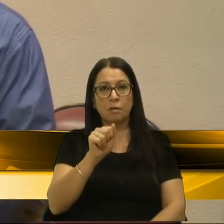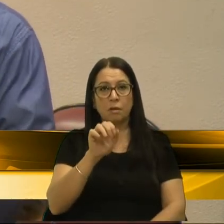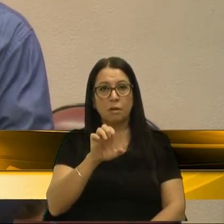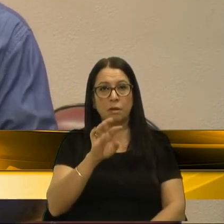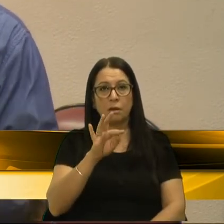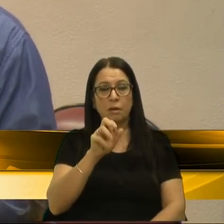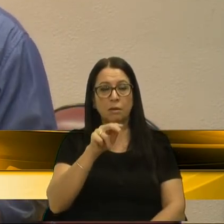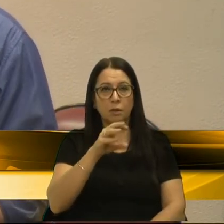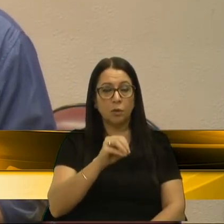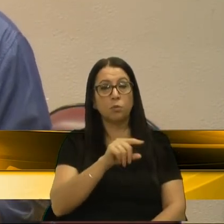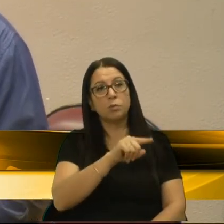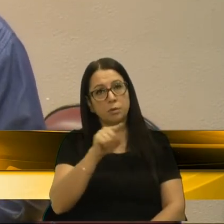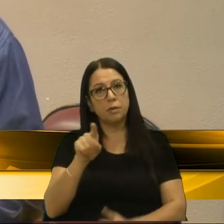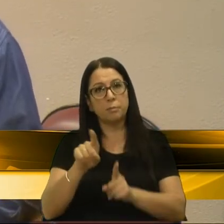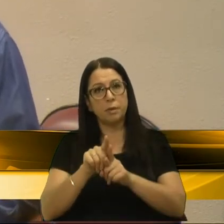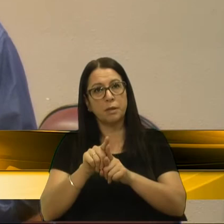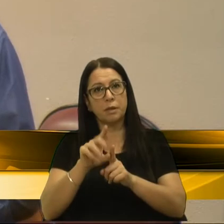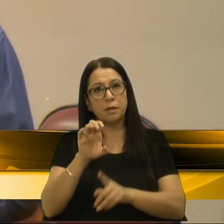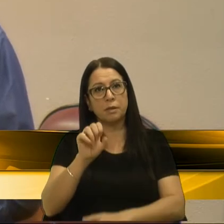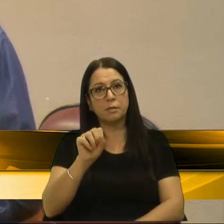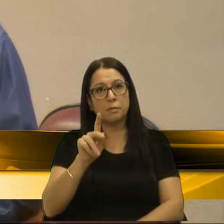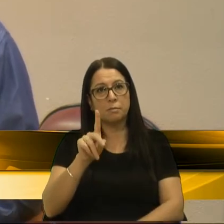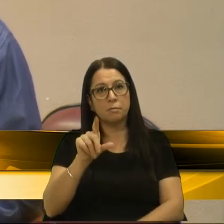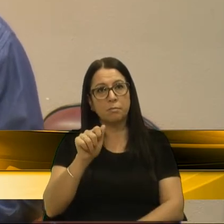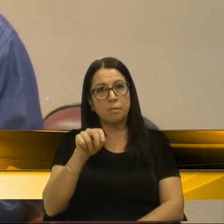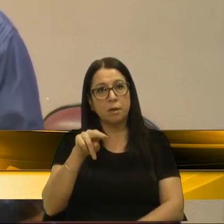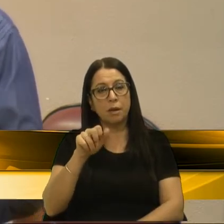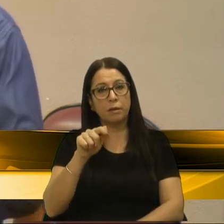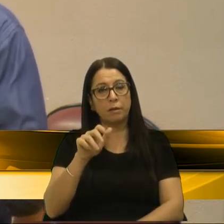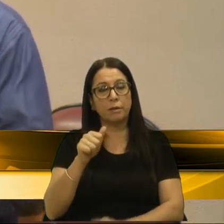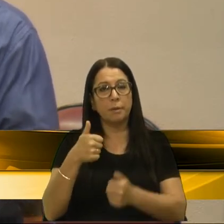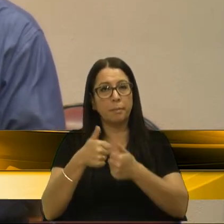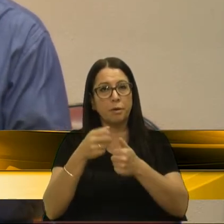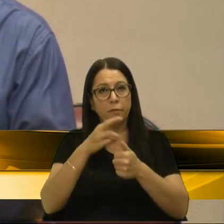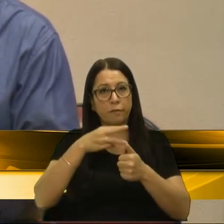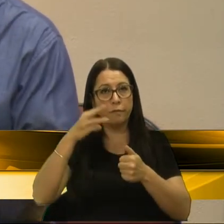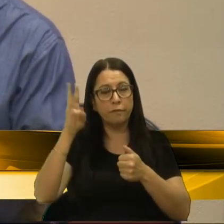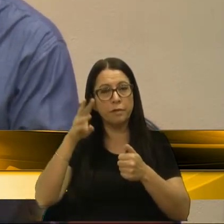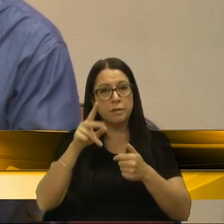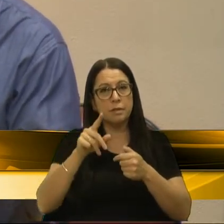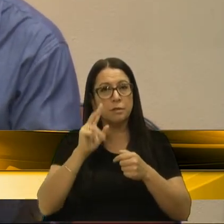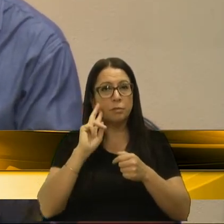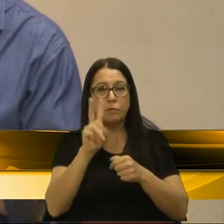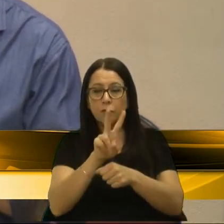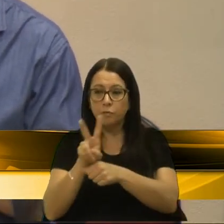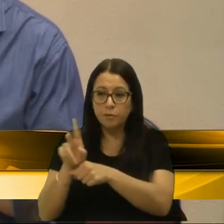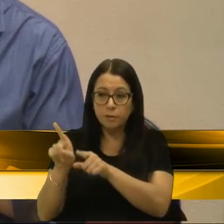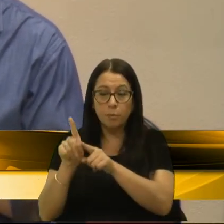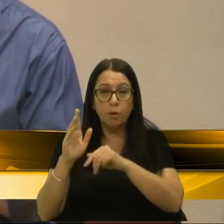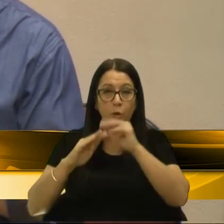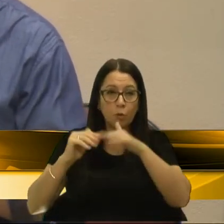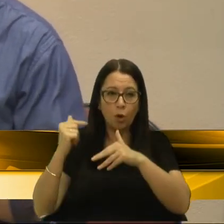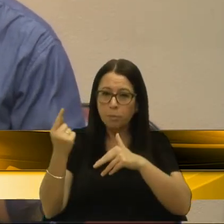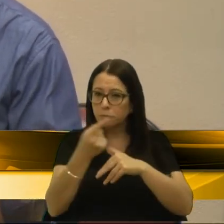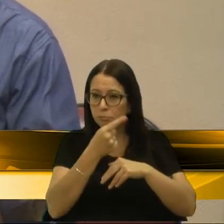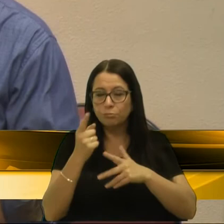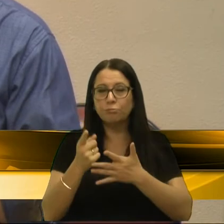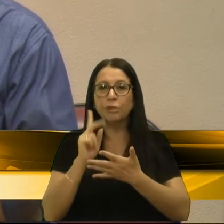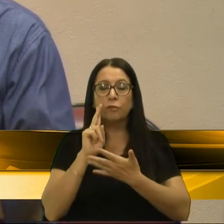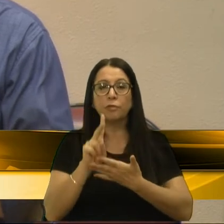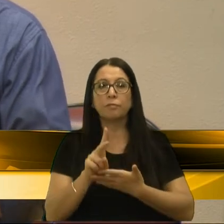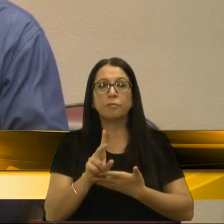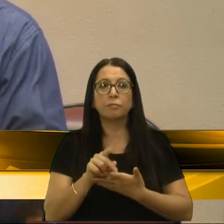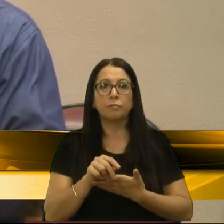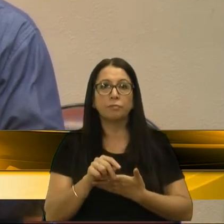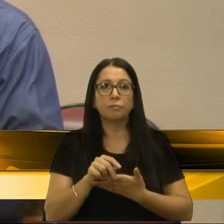a São Caetano e também ali do Esplanada, perto da Visate. Lá no São Caetano, eu digo porque eu estive vistoriando lá também as obras, e